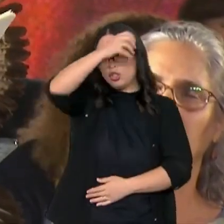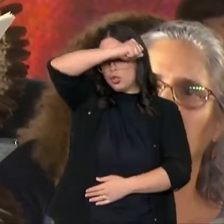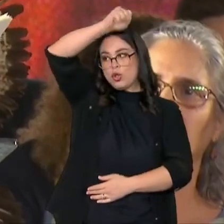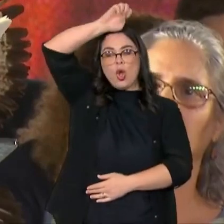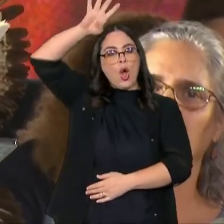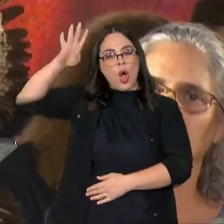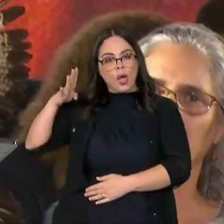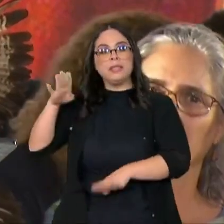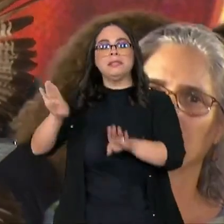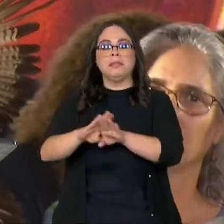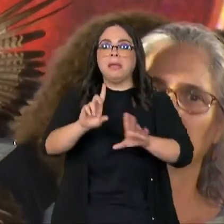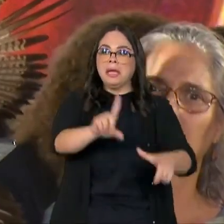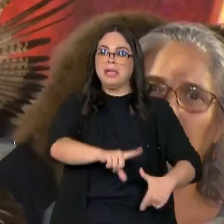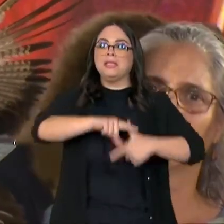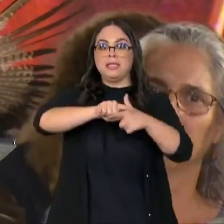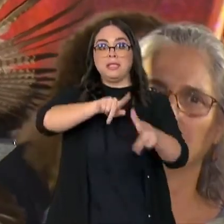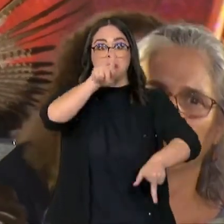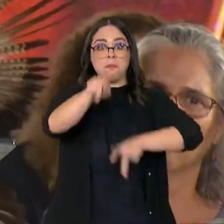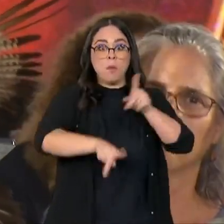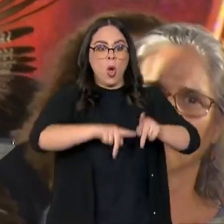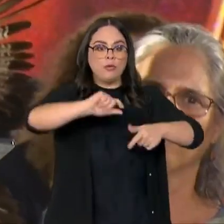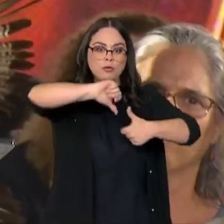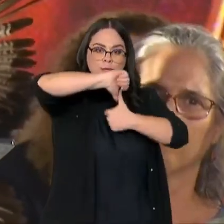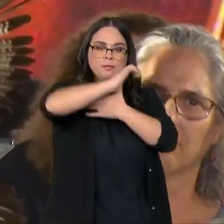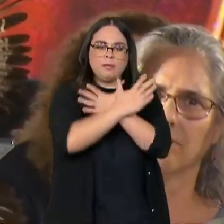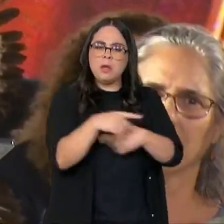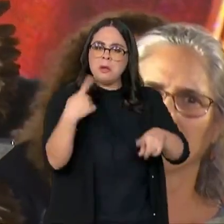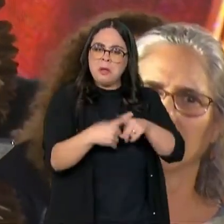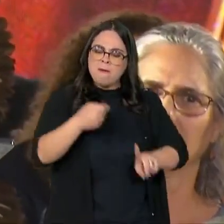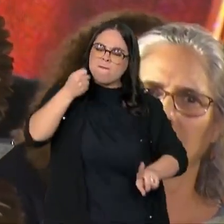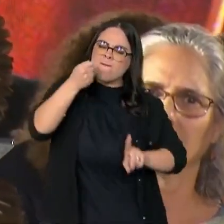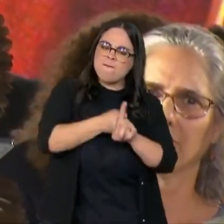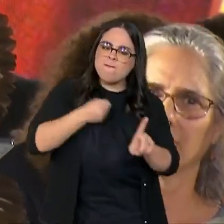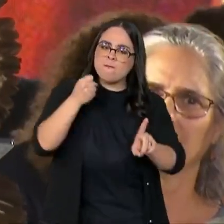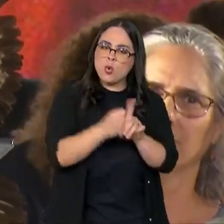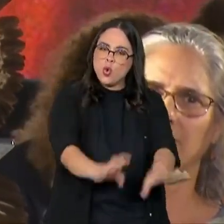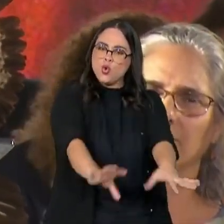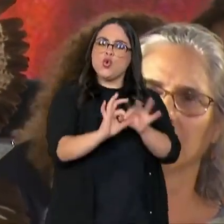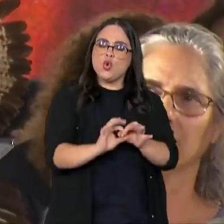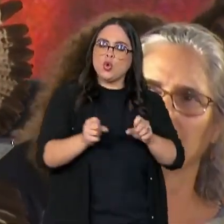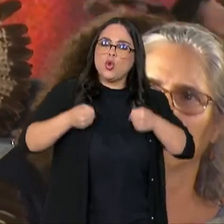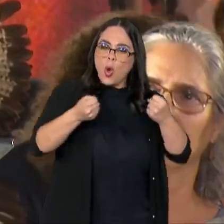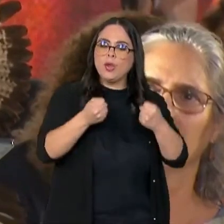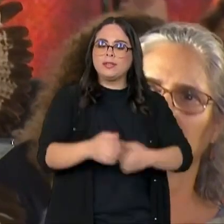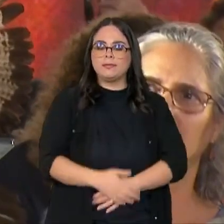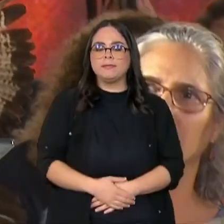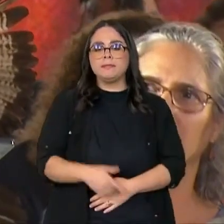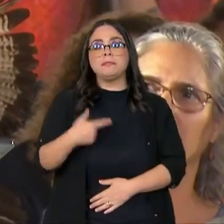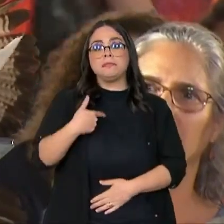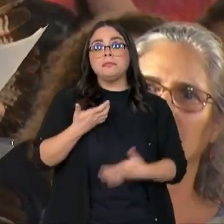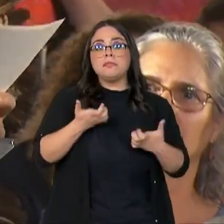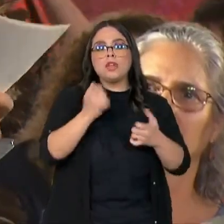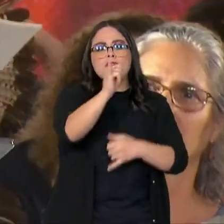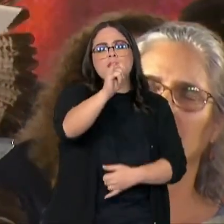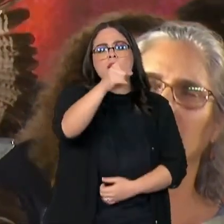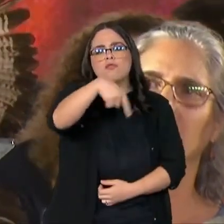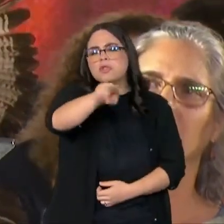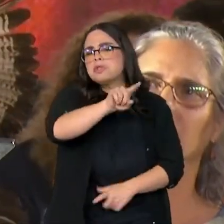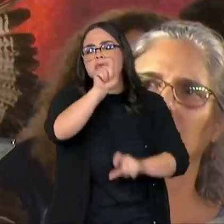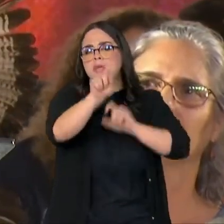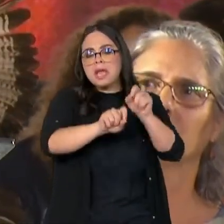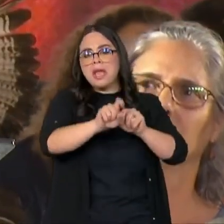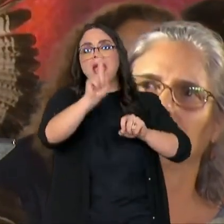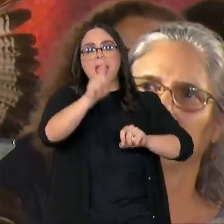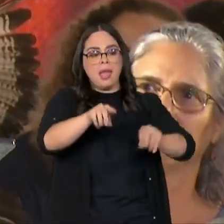do povo tupinambá pelo engajamento nessa luta. Eu só queria dizer para vocês que ele está